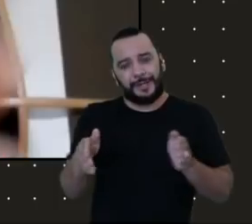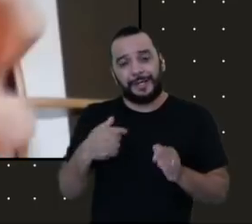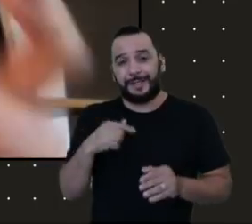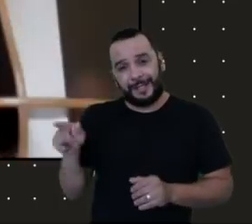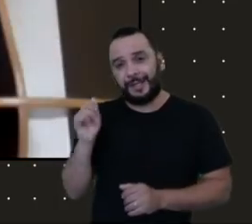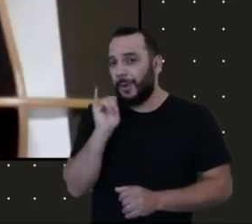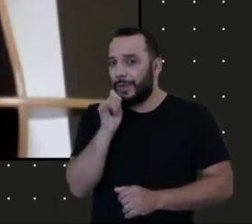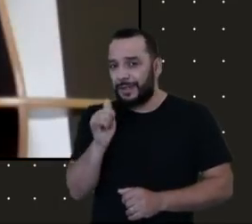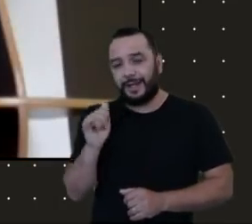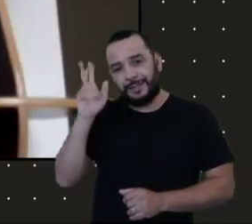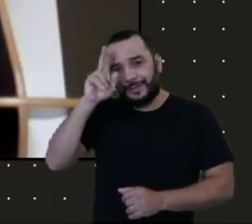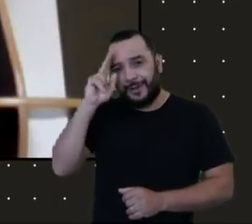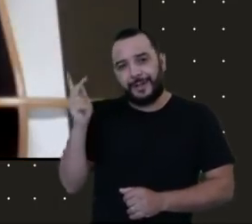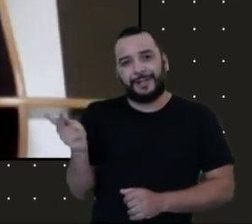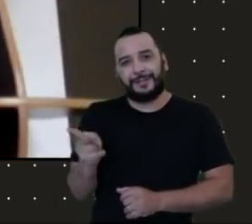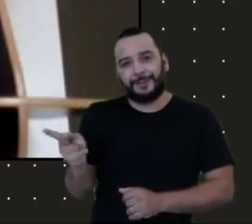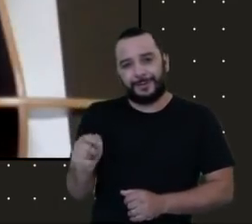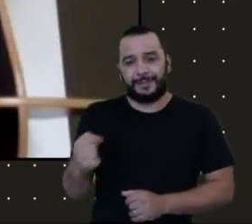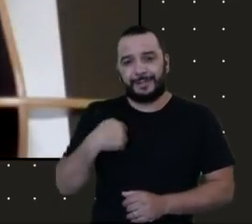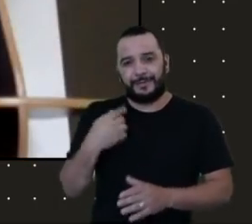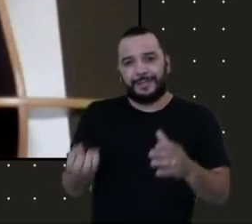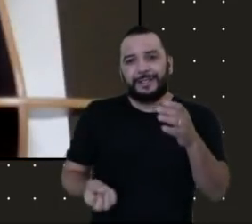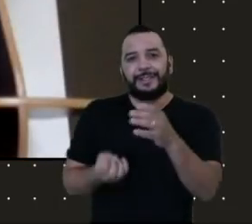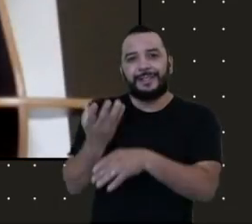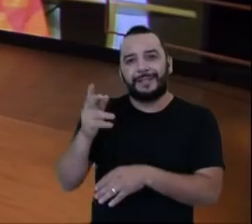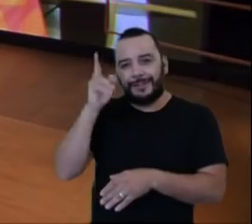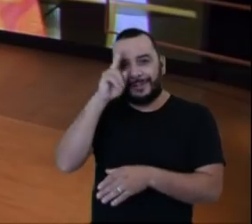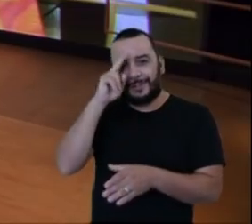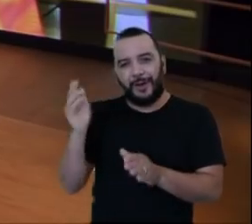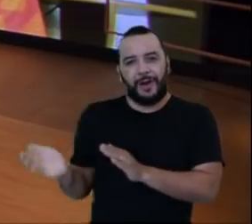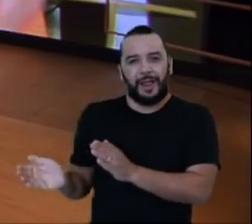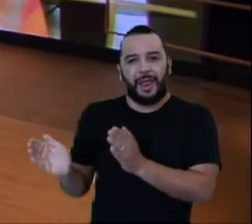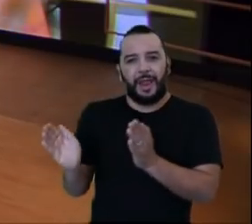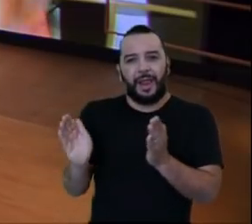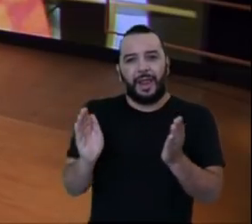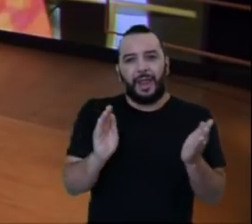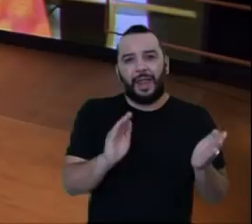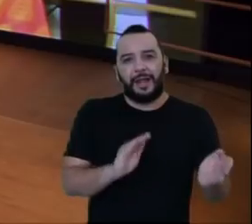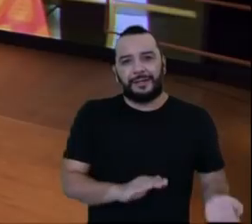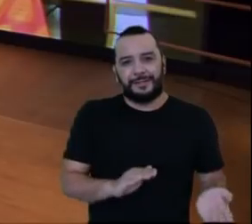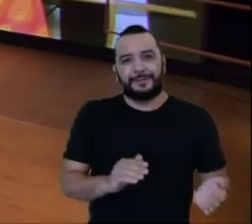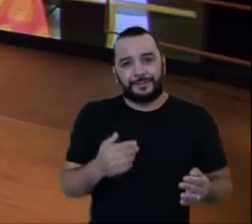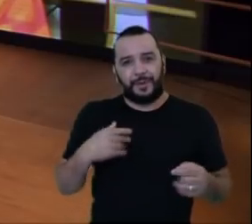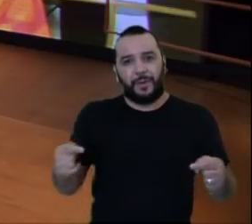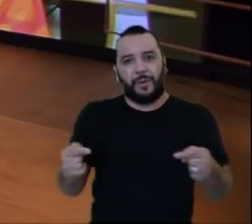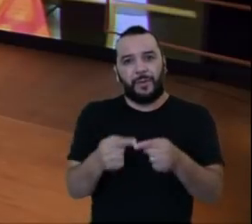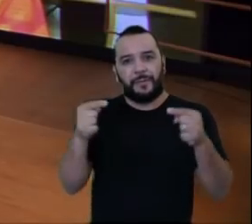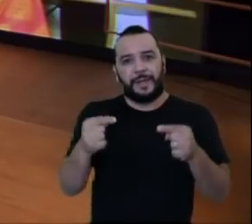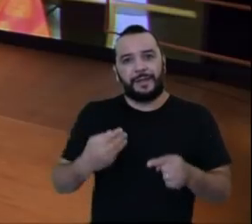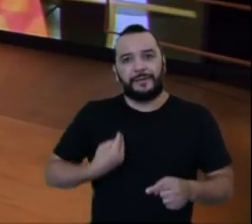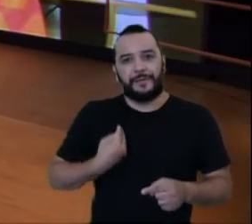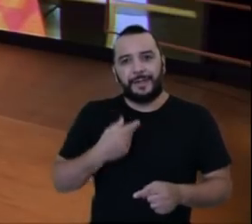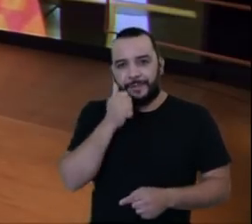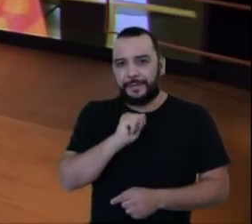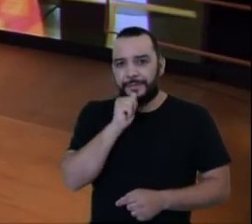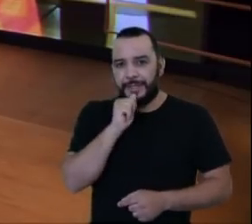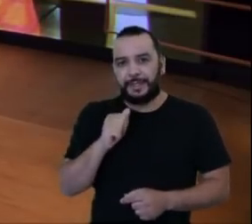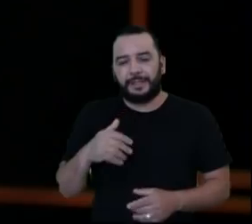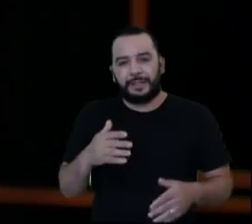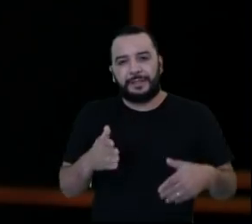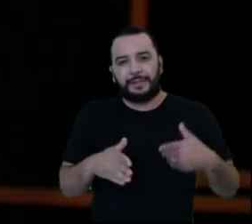falei, tá bom, então a mamãe vai tocar piano. E tem uma hora na história, que era do livro mesmo, que falava do casal perfeito, da história